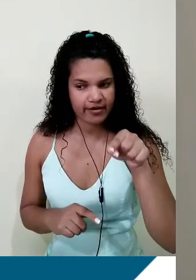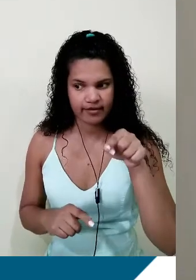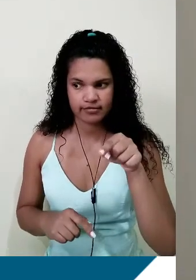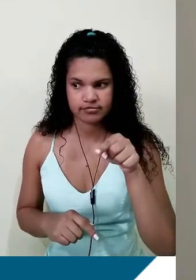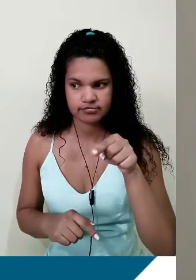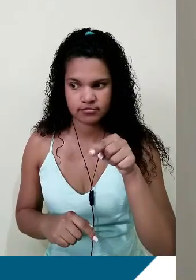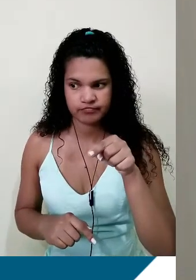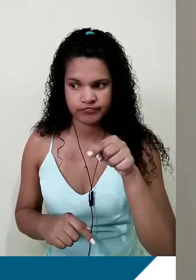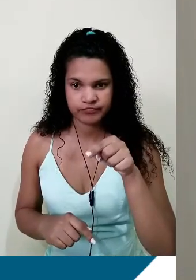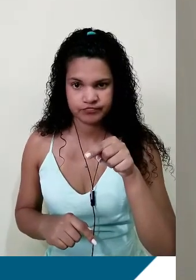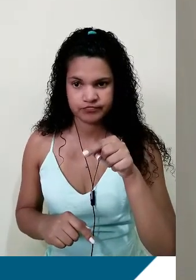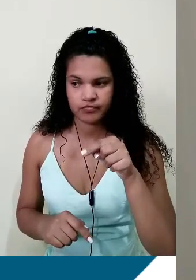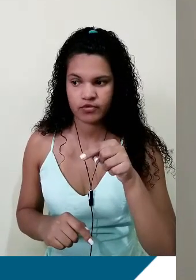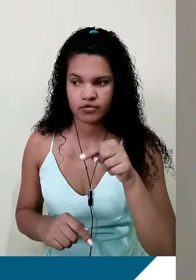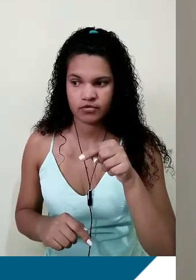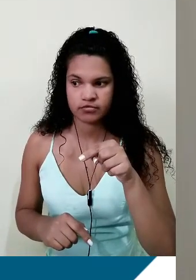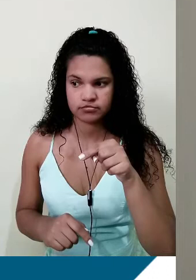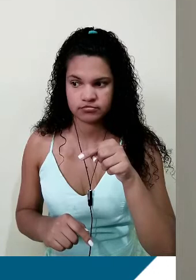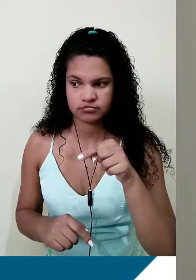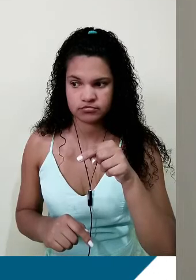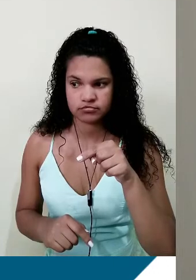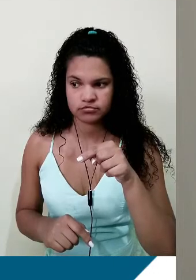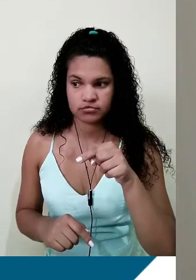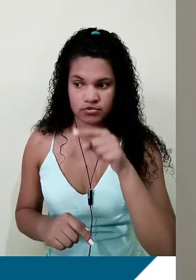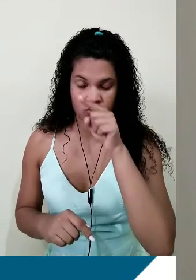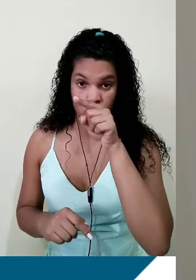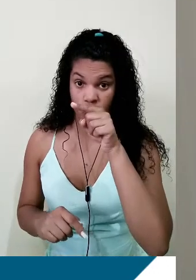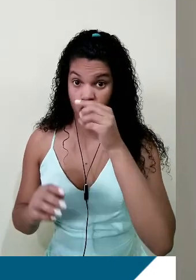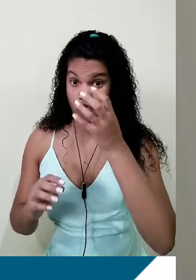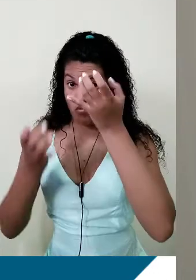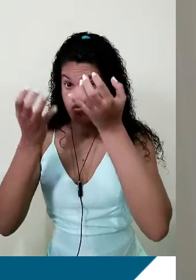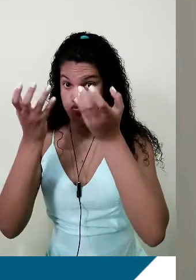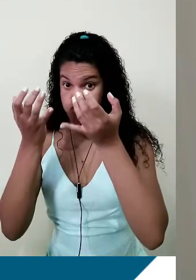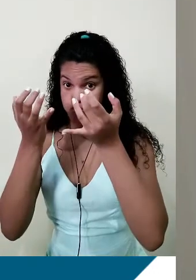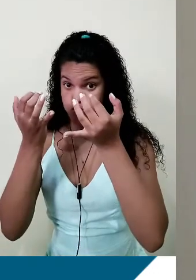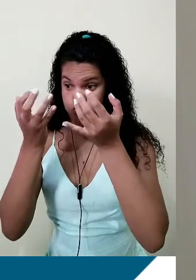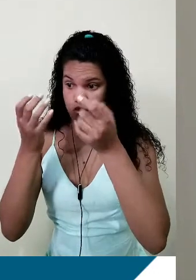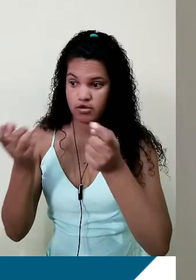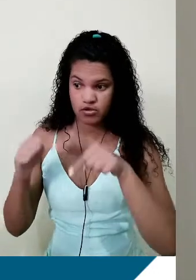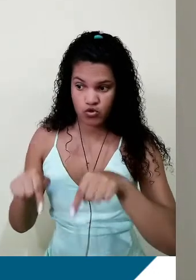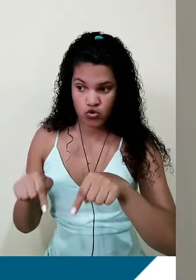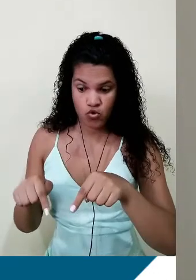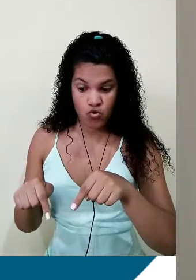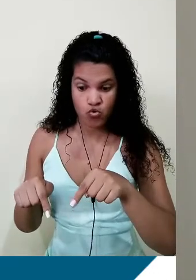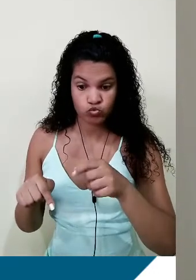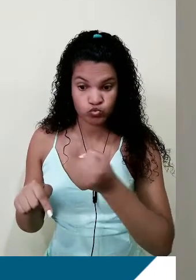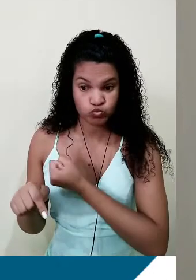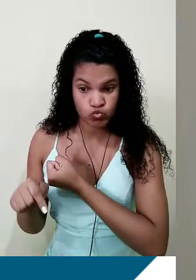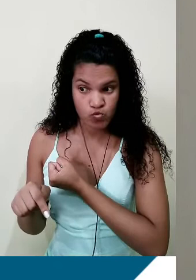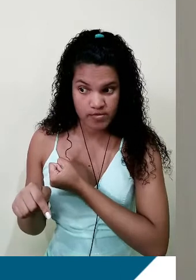valor de fervura com o valor de derretimento, de